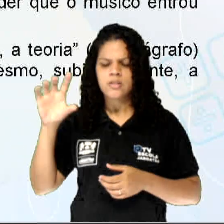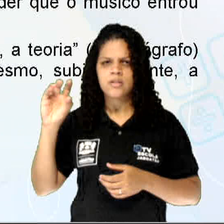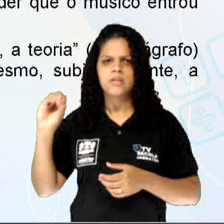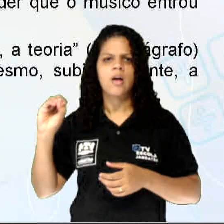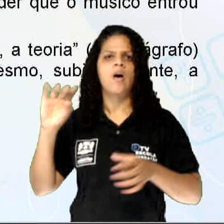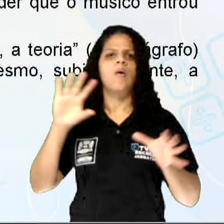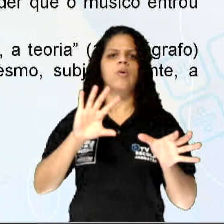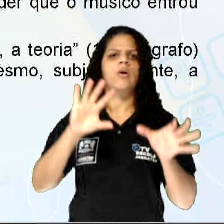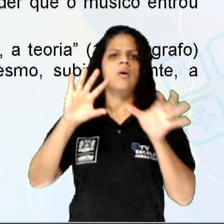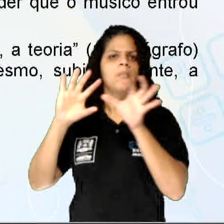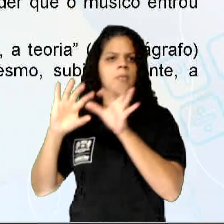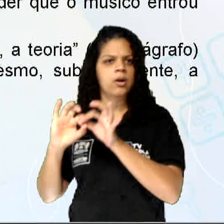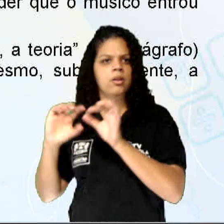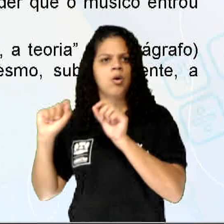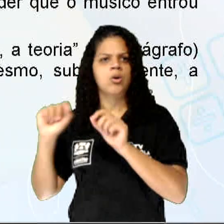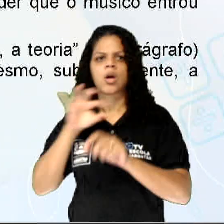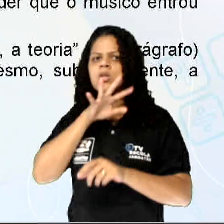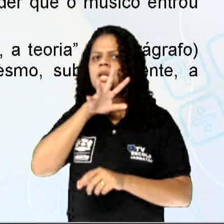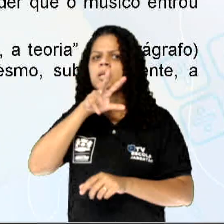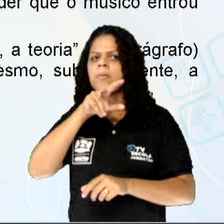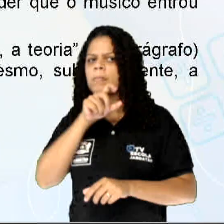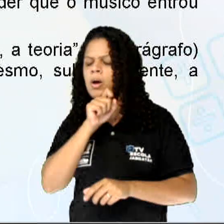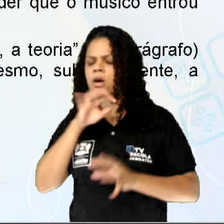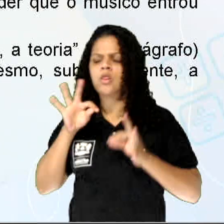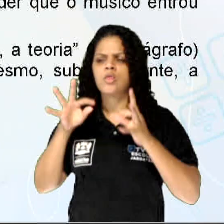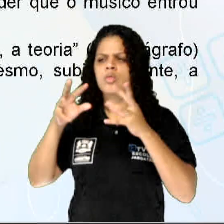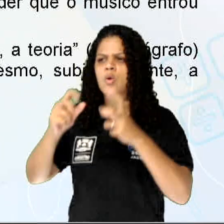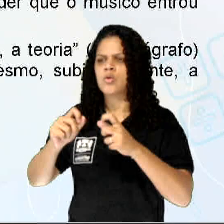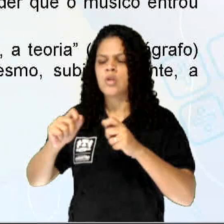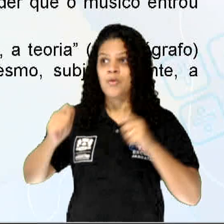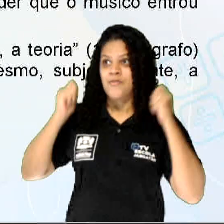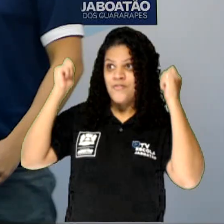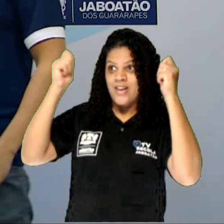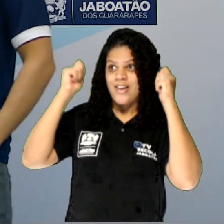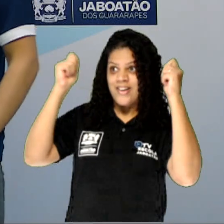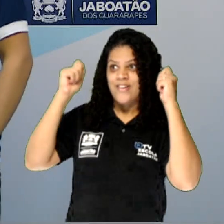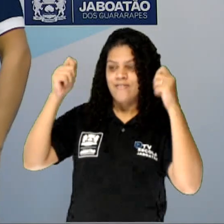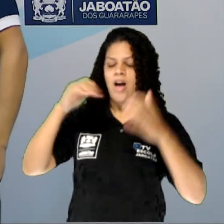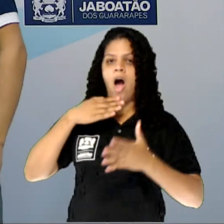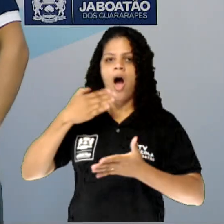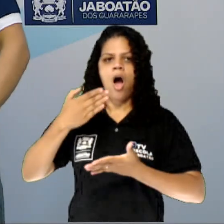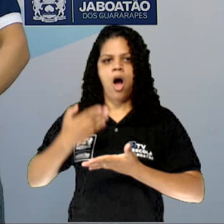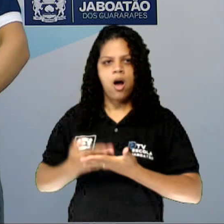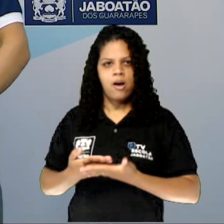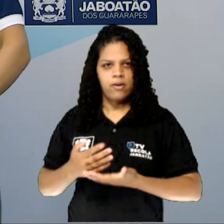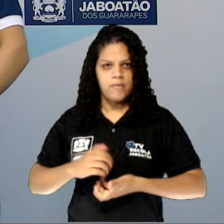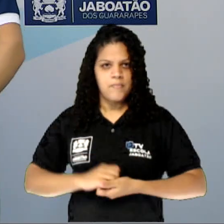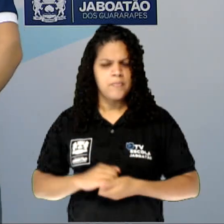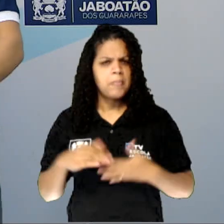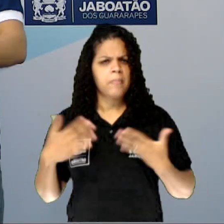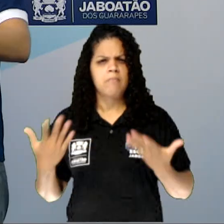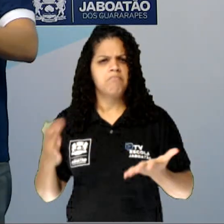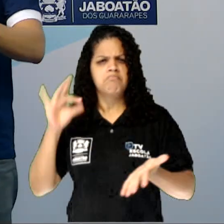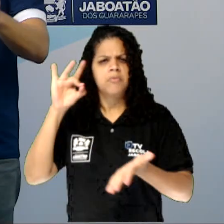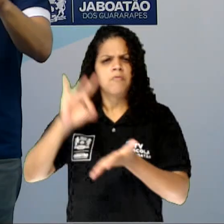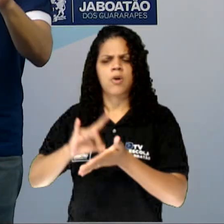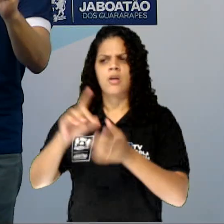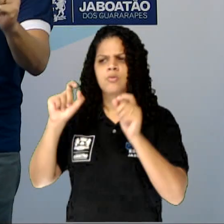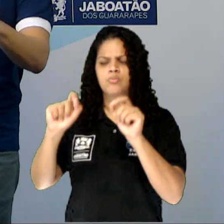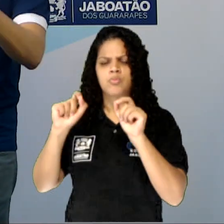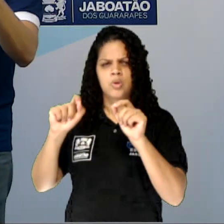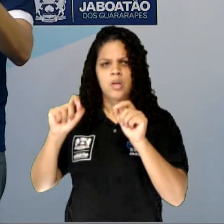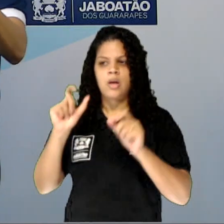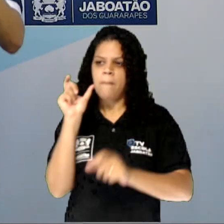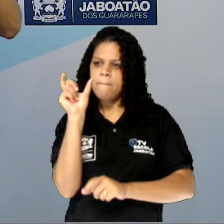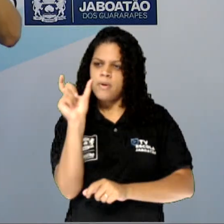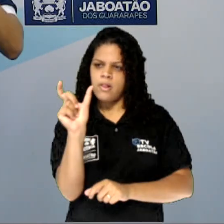"os bichos todos deram um viva de consternação". Bom, pessoal, de fato, a